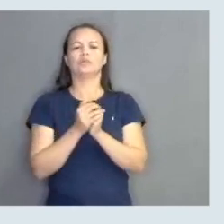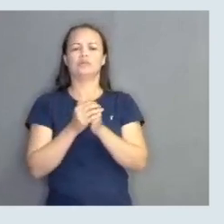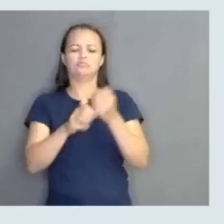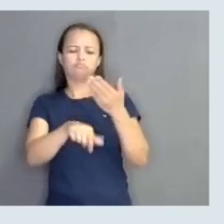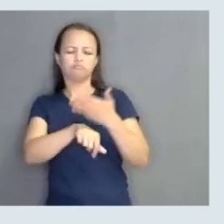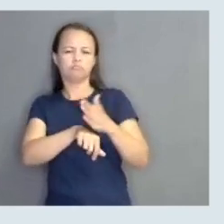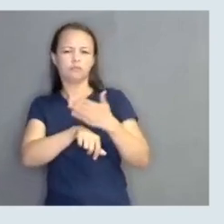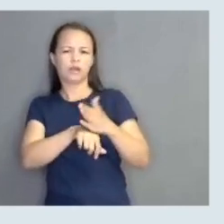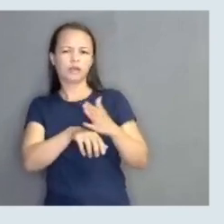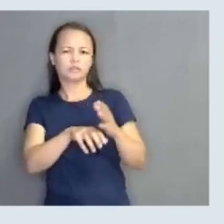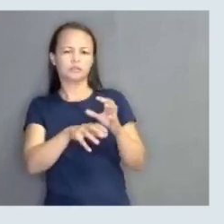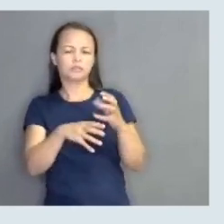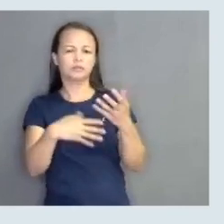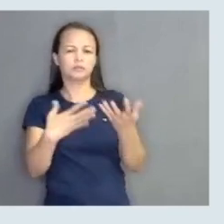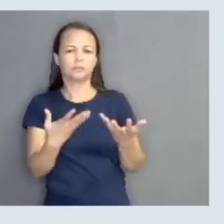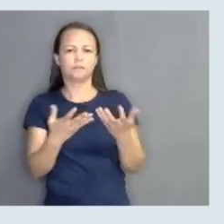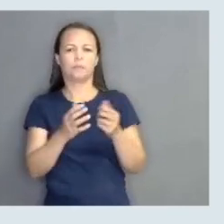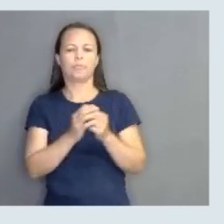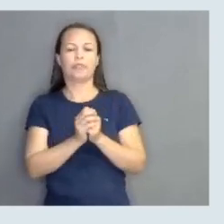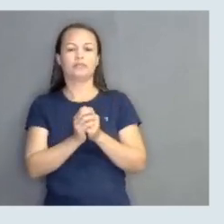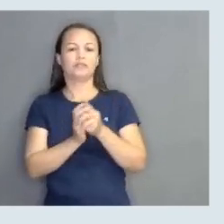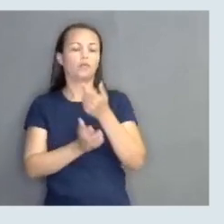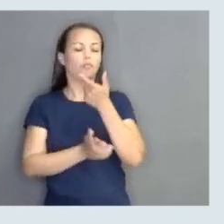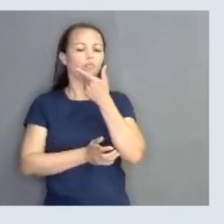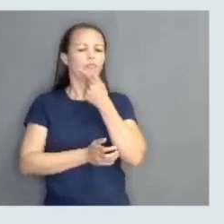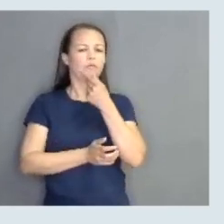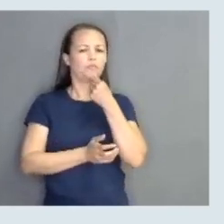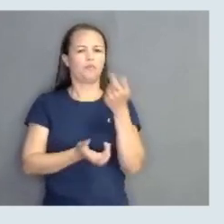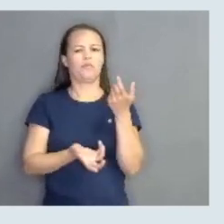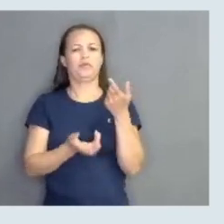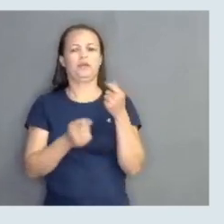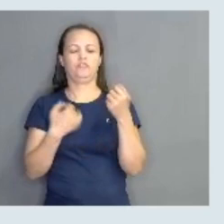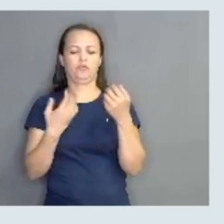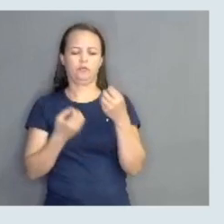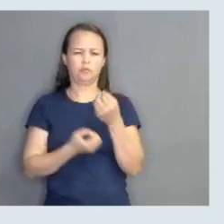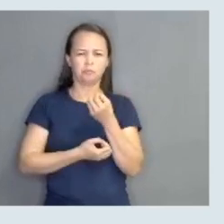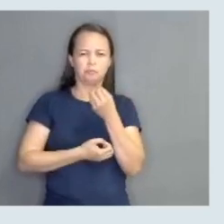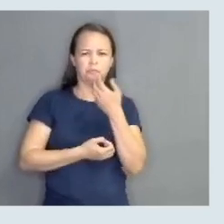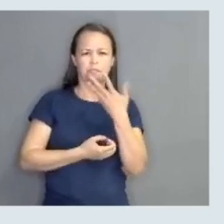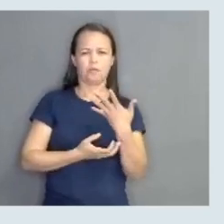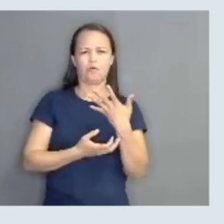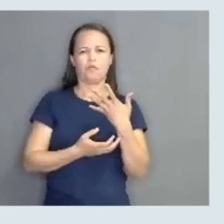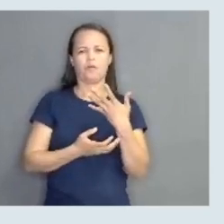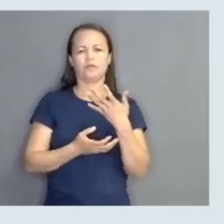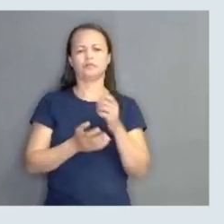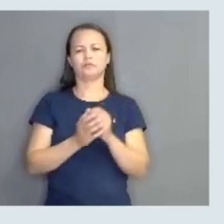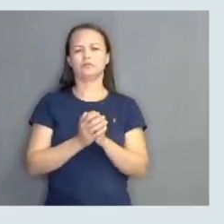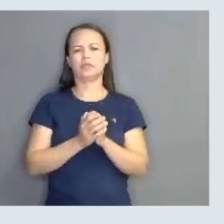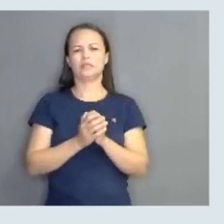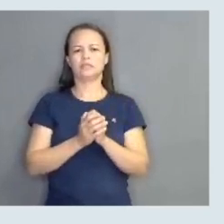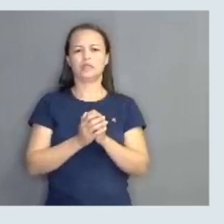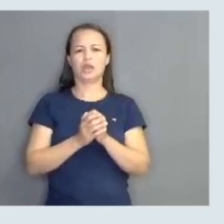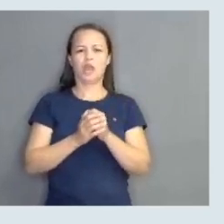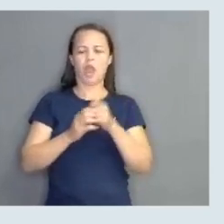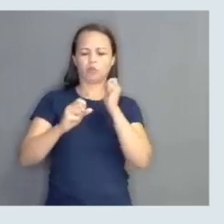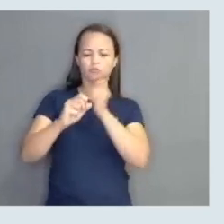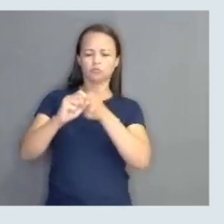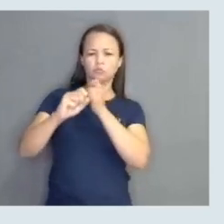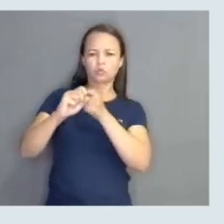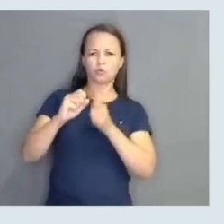prática, né? O homem, ele foi muito bem, essa escultura ela foi muito